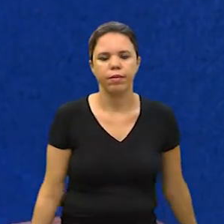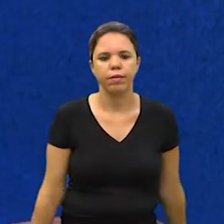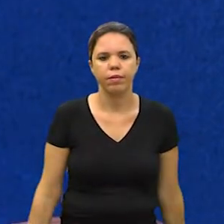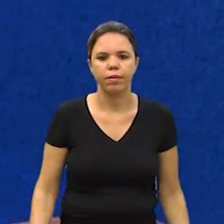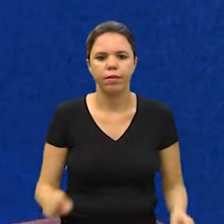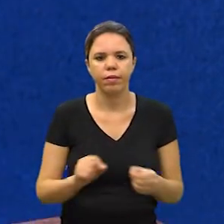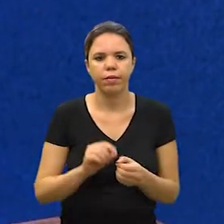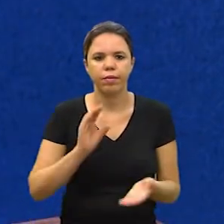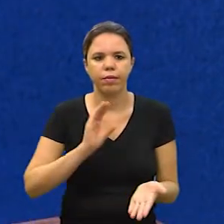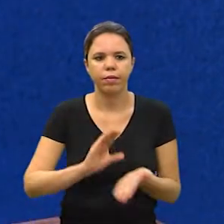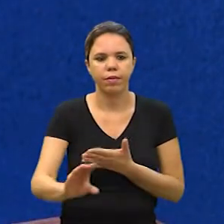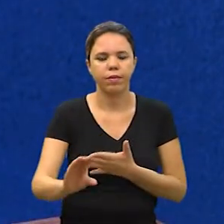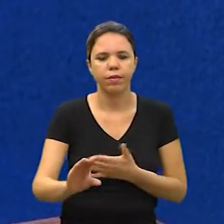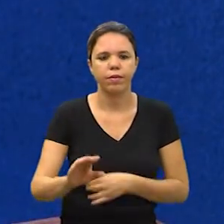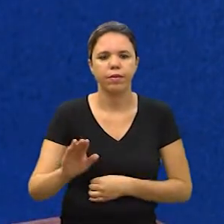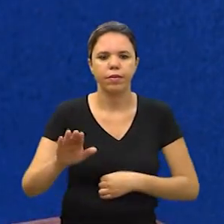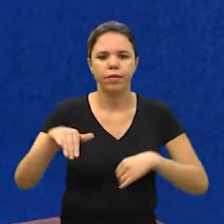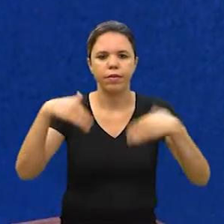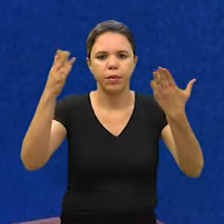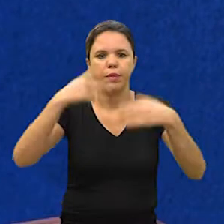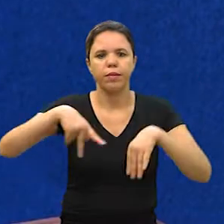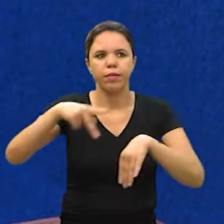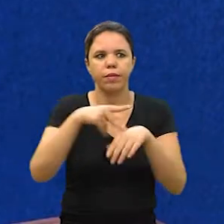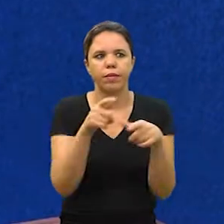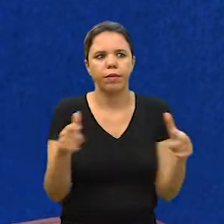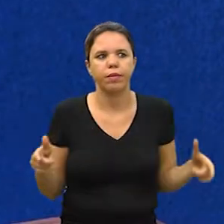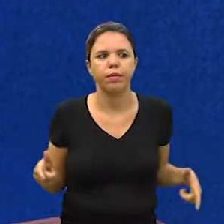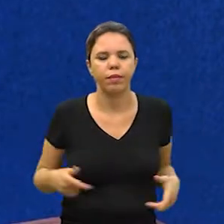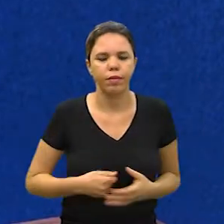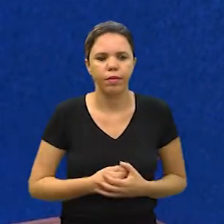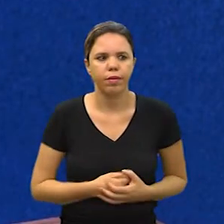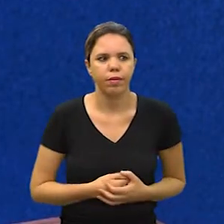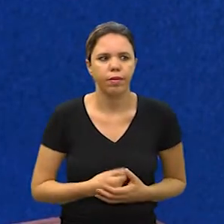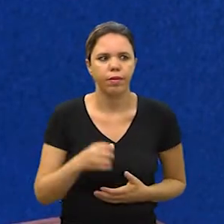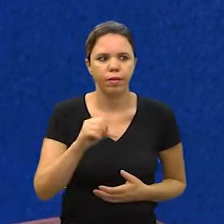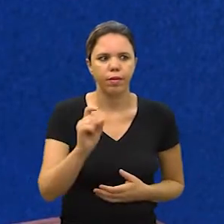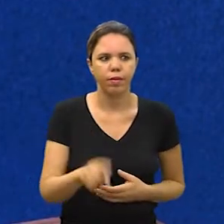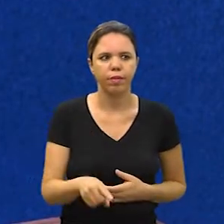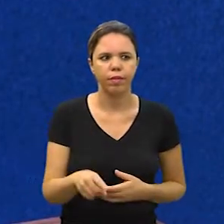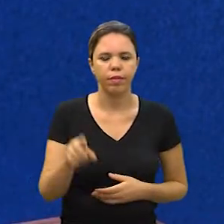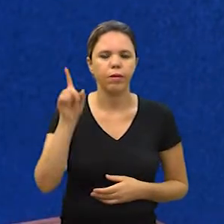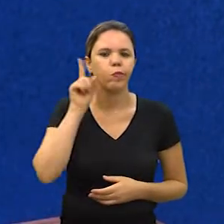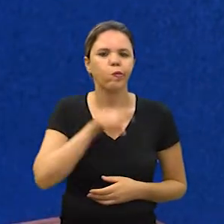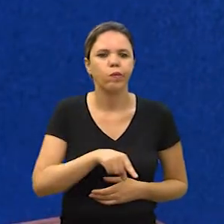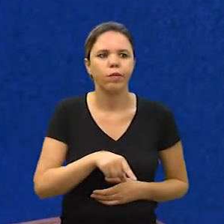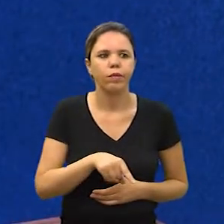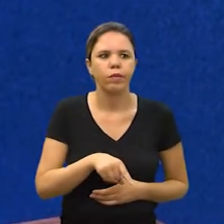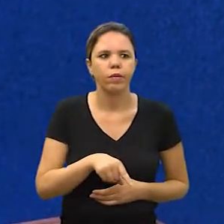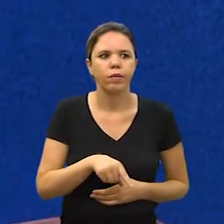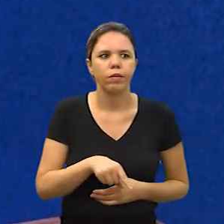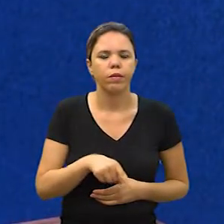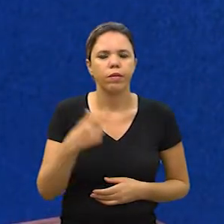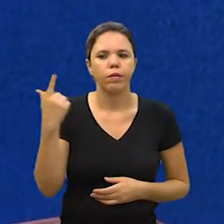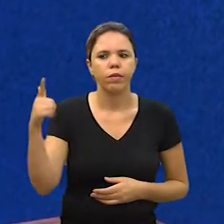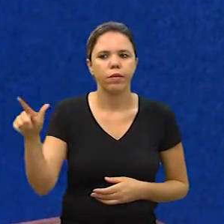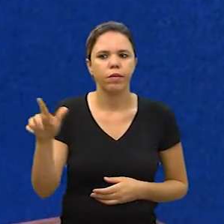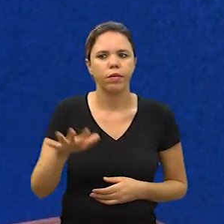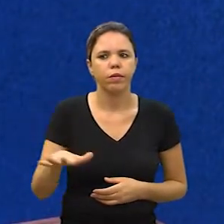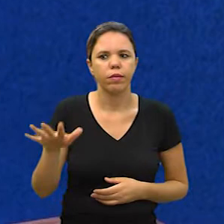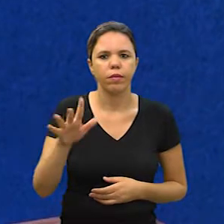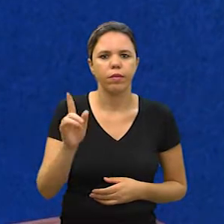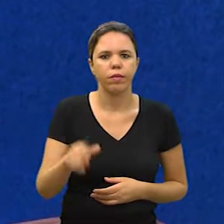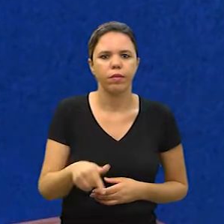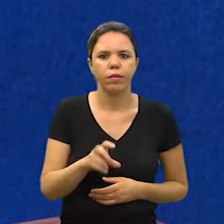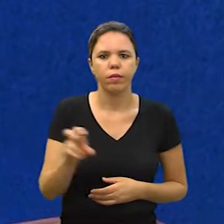brasileiros fazendo investimentos no exterior. A maior parte deles, cerca de 9 mil, está nos Estados Unidos,